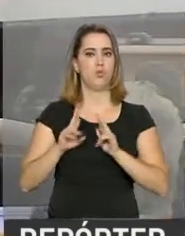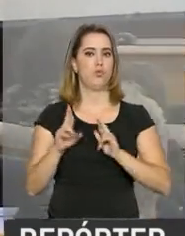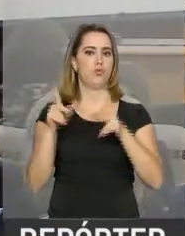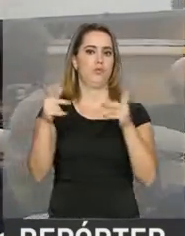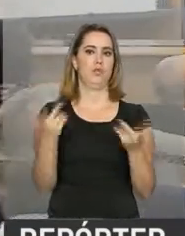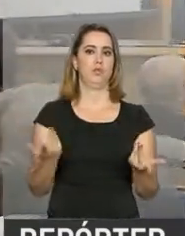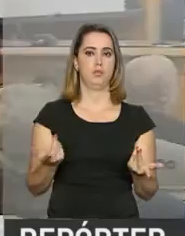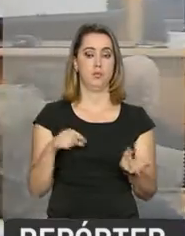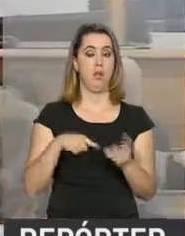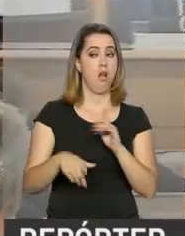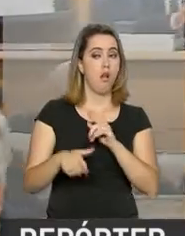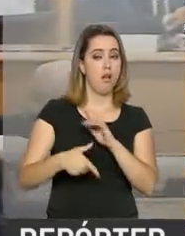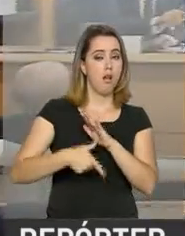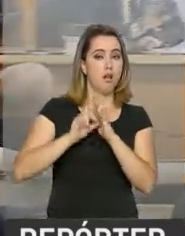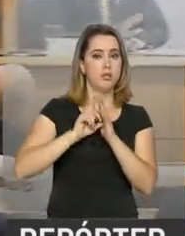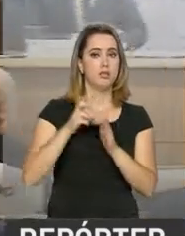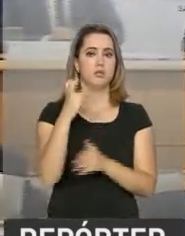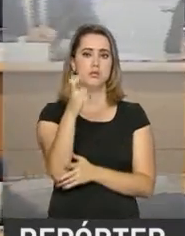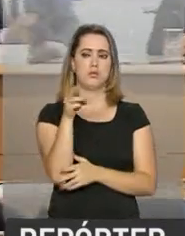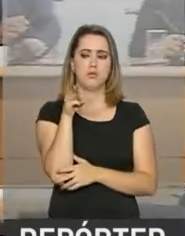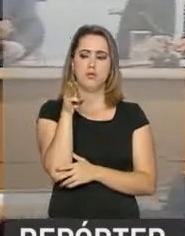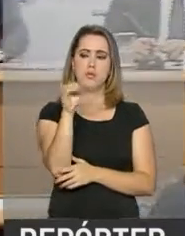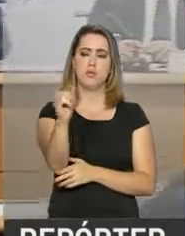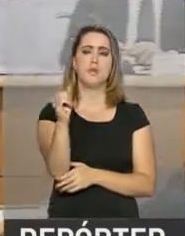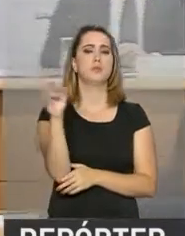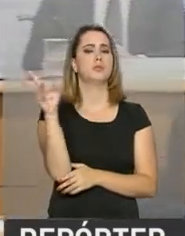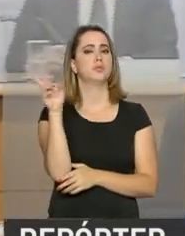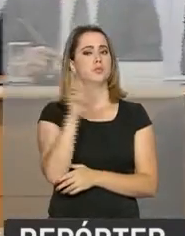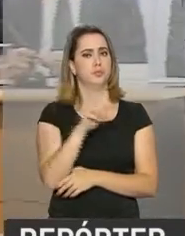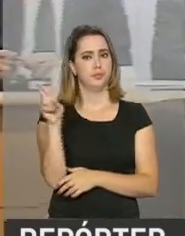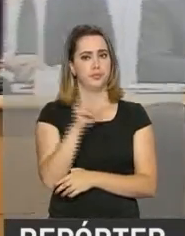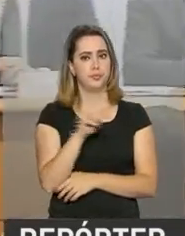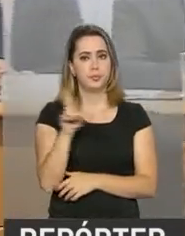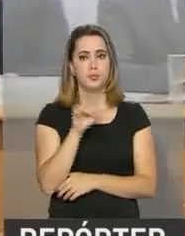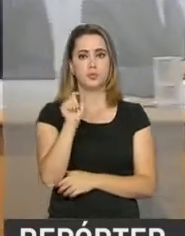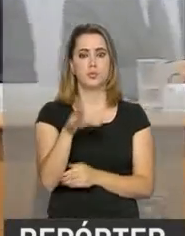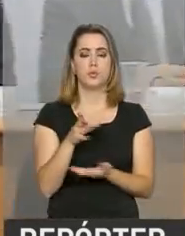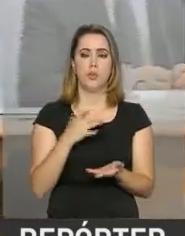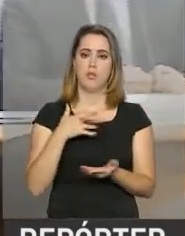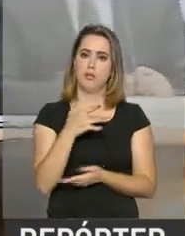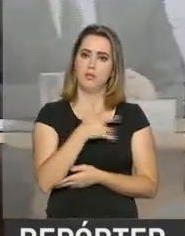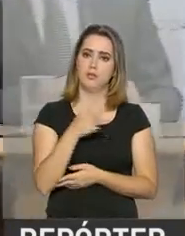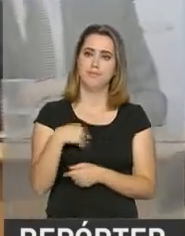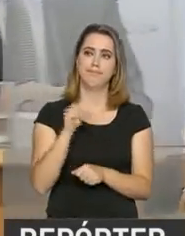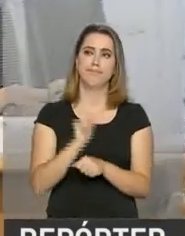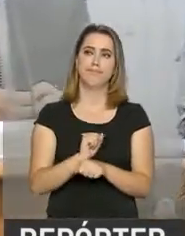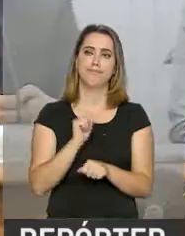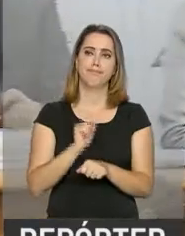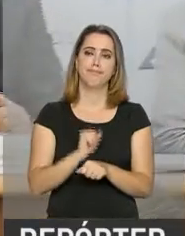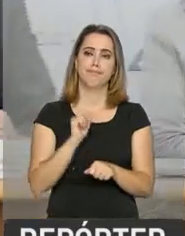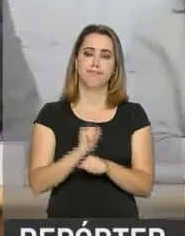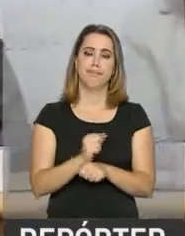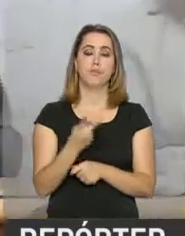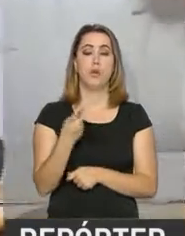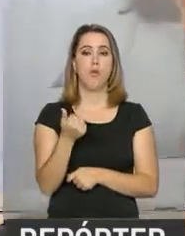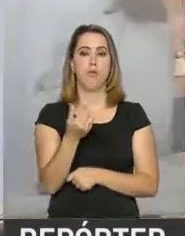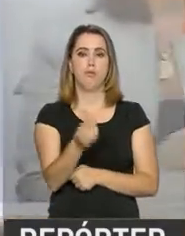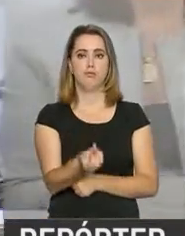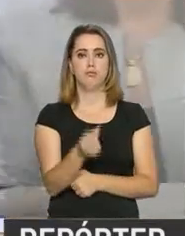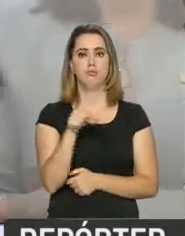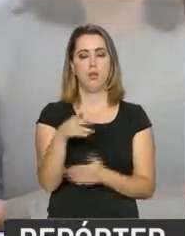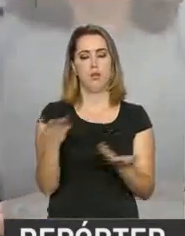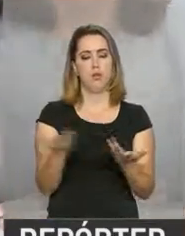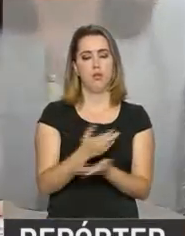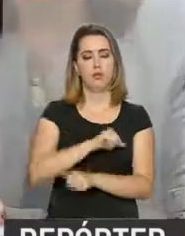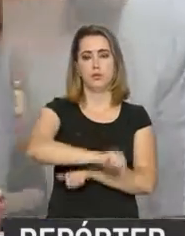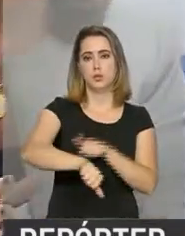no modelo antigo 5 bilhões e 700 milhões de reais da área ficaram paralisados em 2016 com a